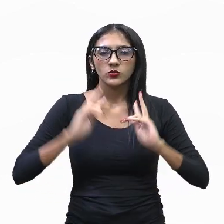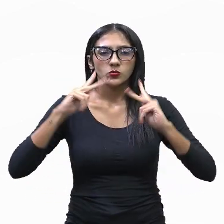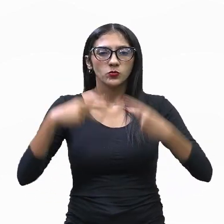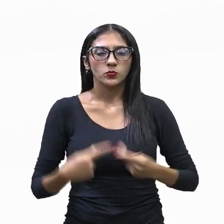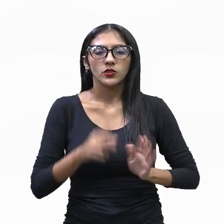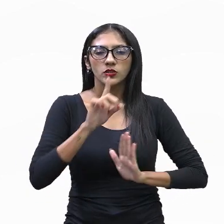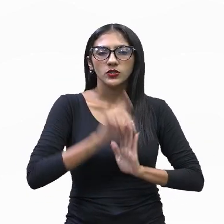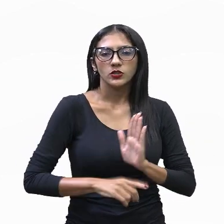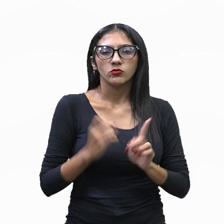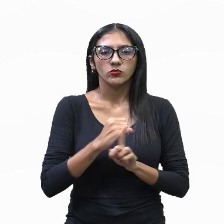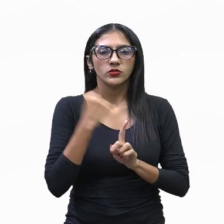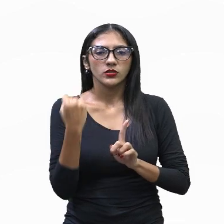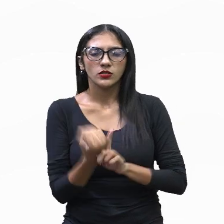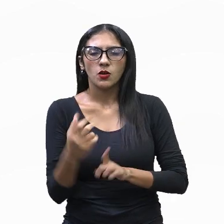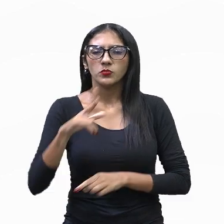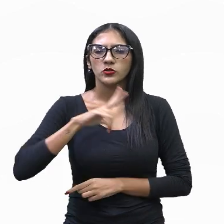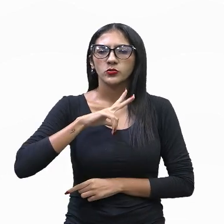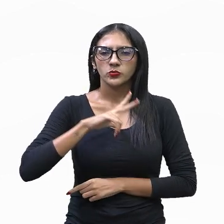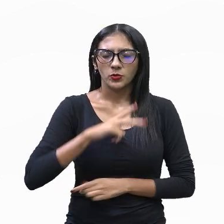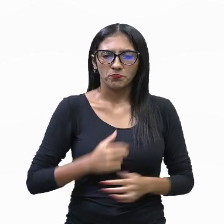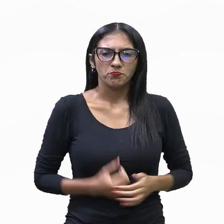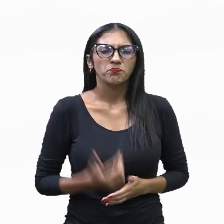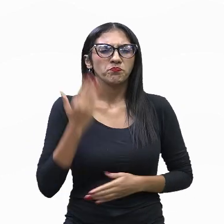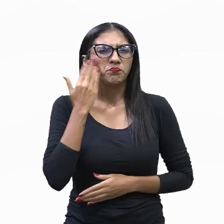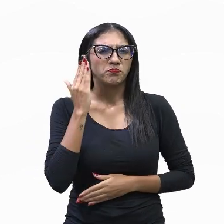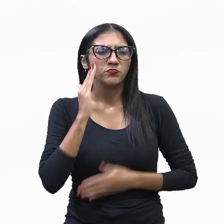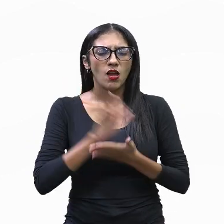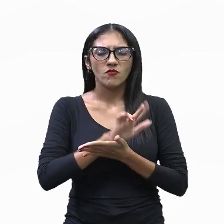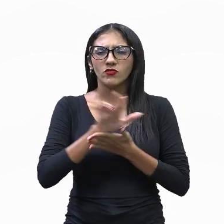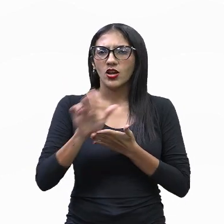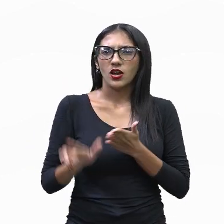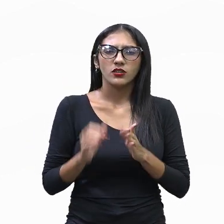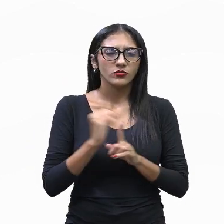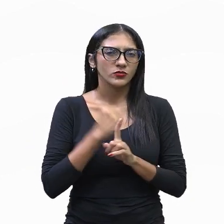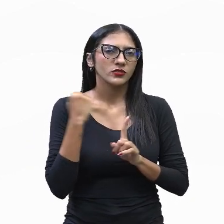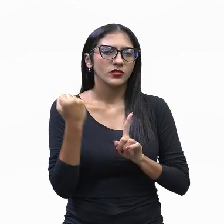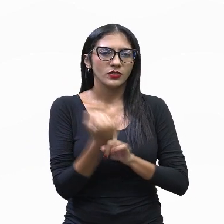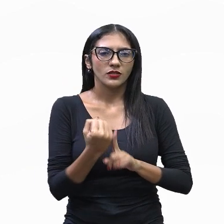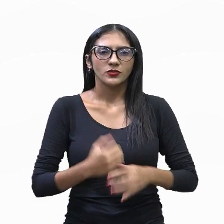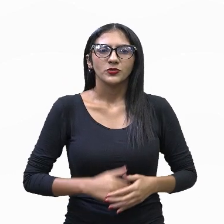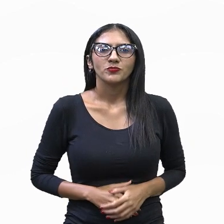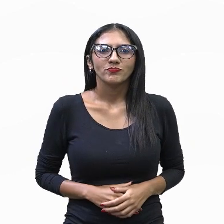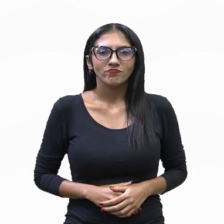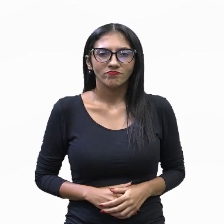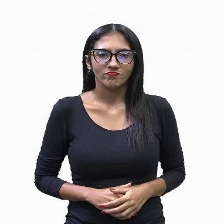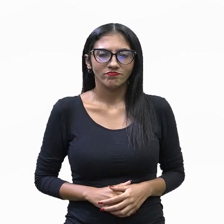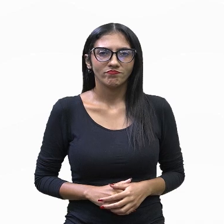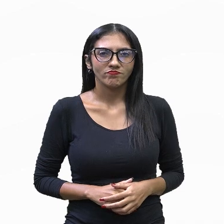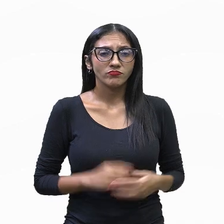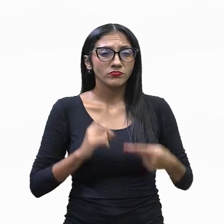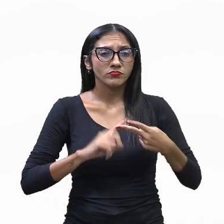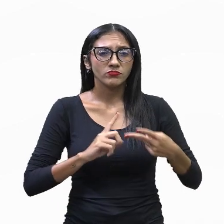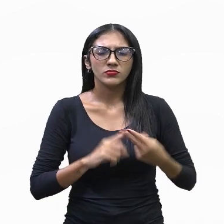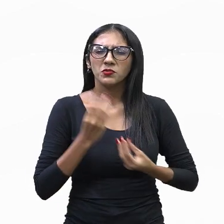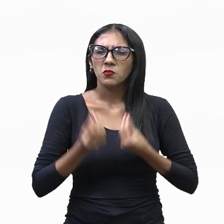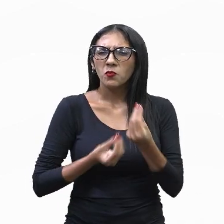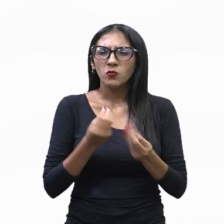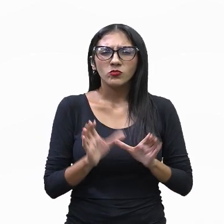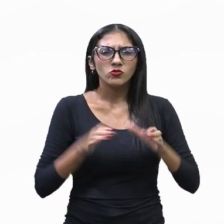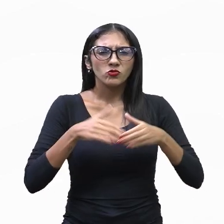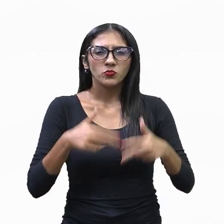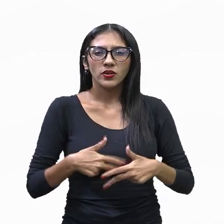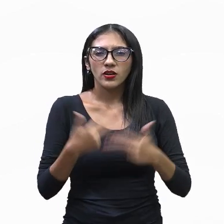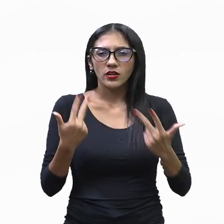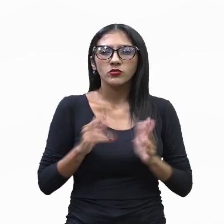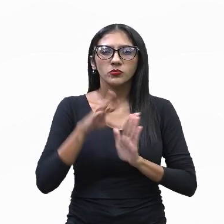humanos, direito público e privado, na compreensão das diversas sociedades? Como os grupos étnicos da